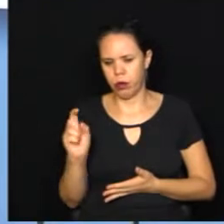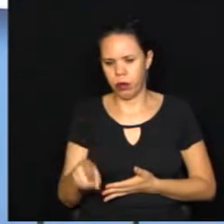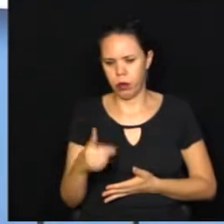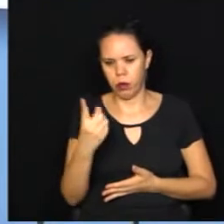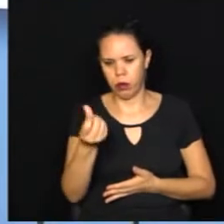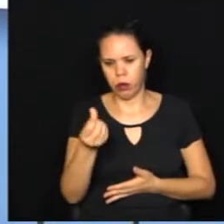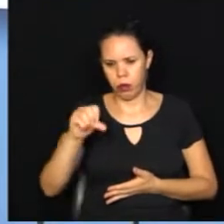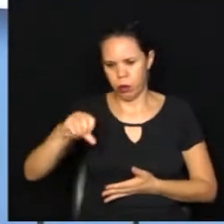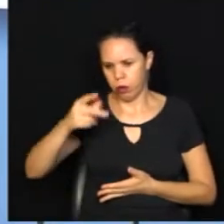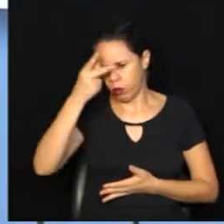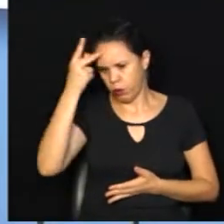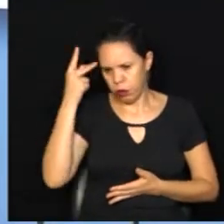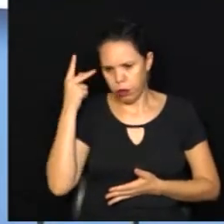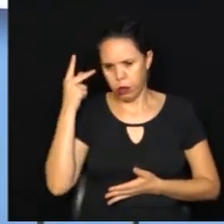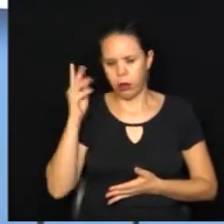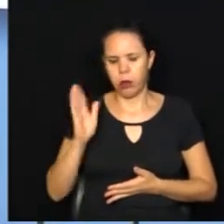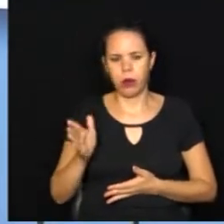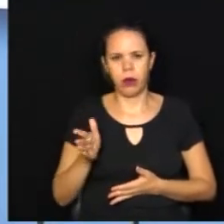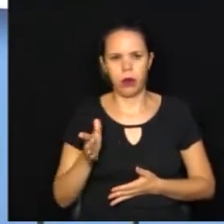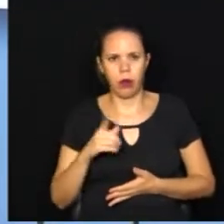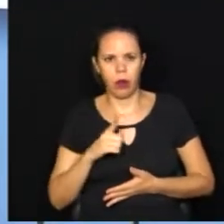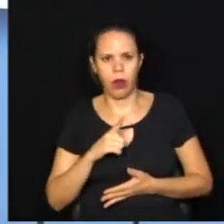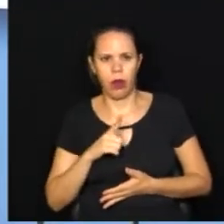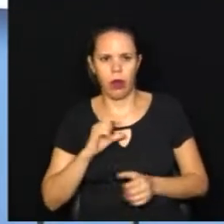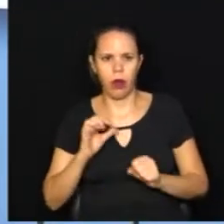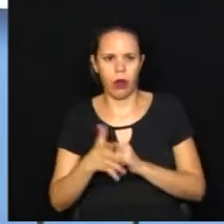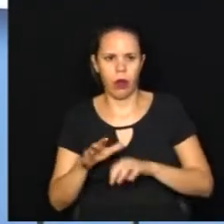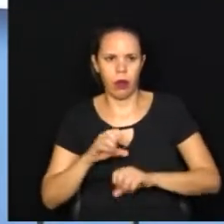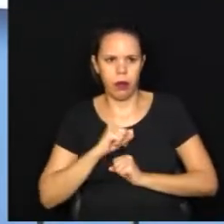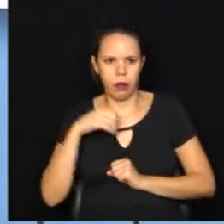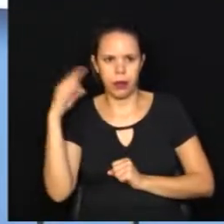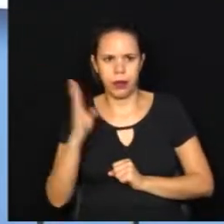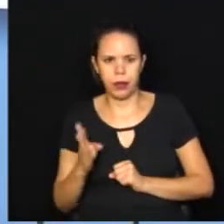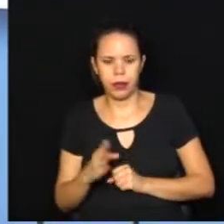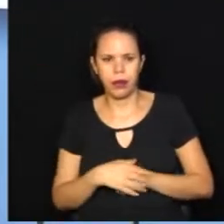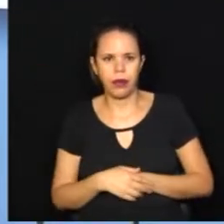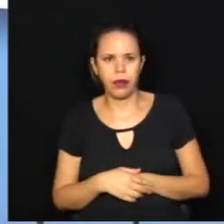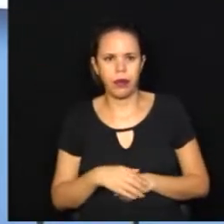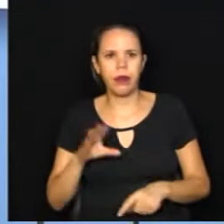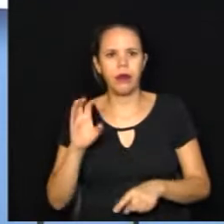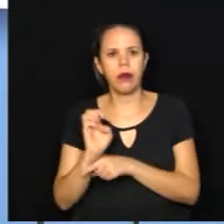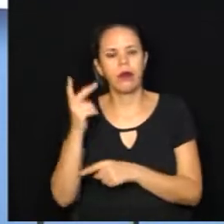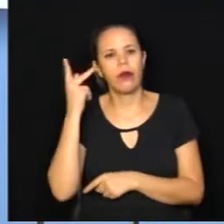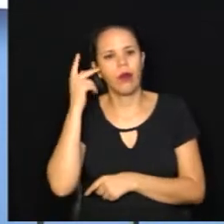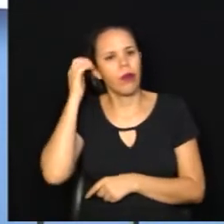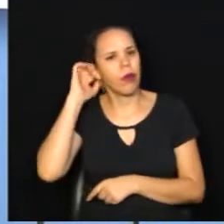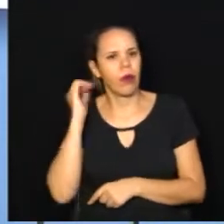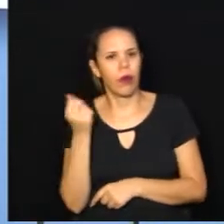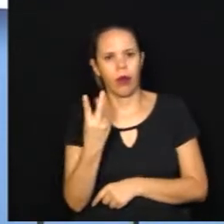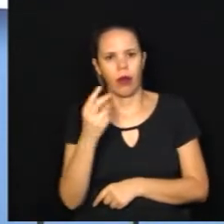12.320.169 pessoas que já tiveram coronavírus no Brasil. O estado de São Paulo são